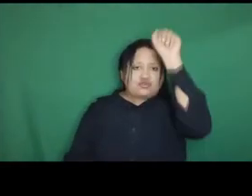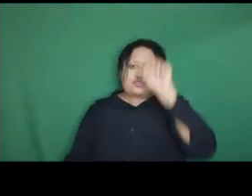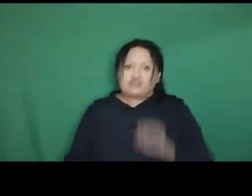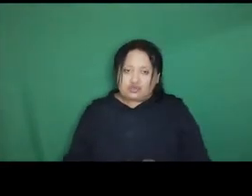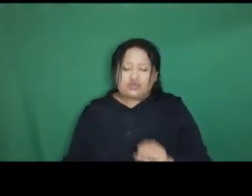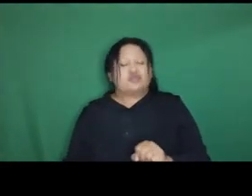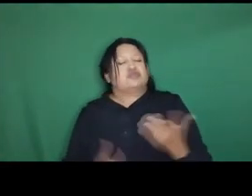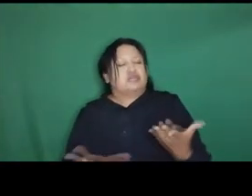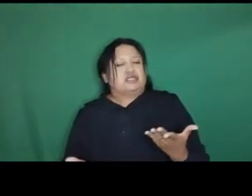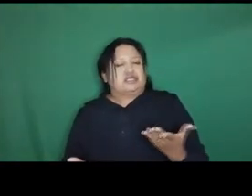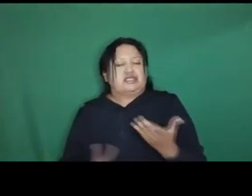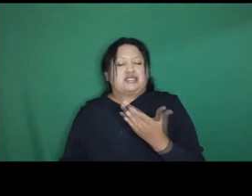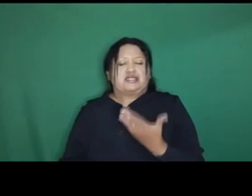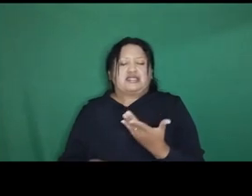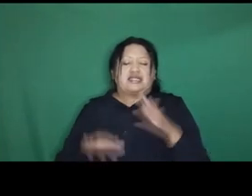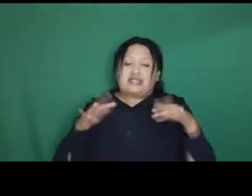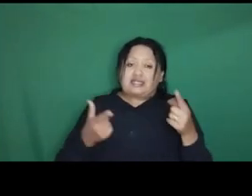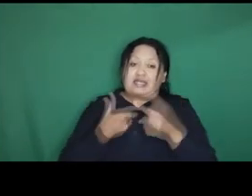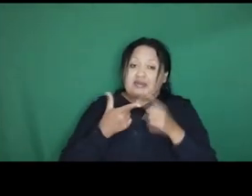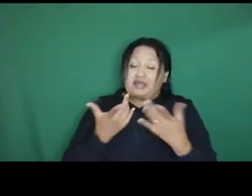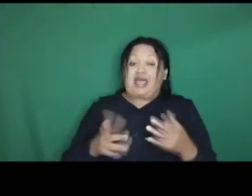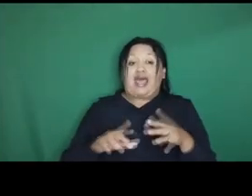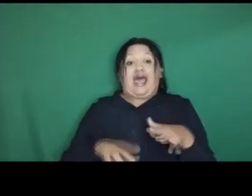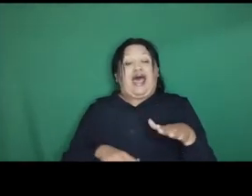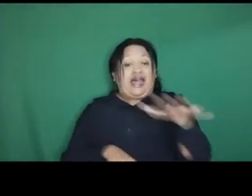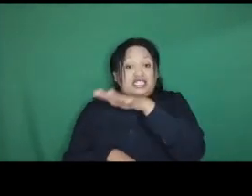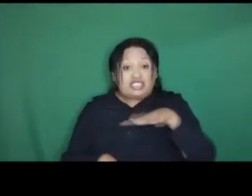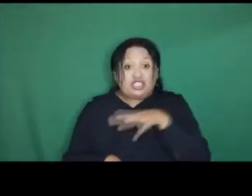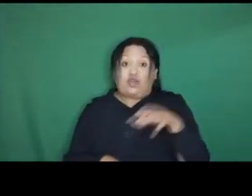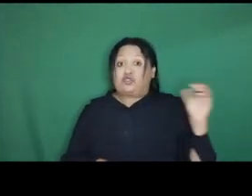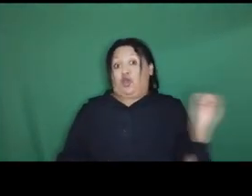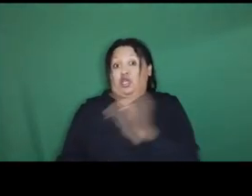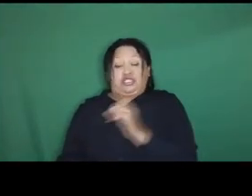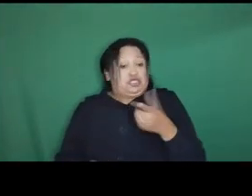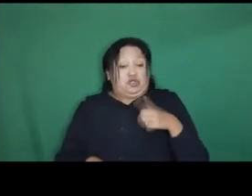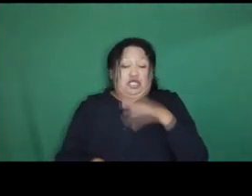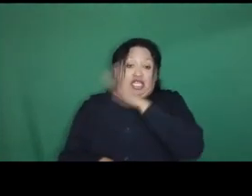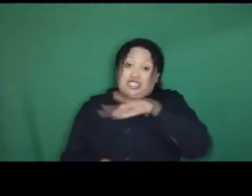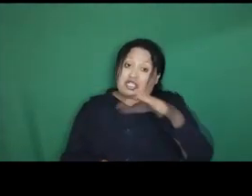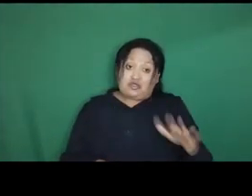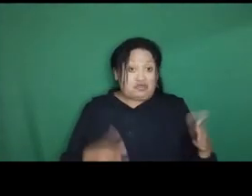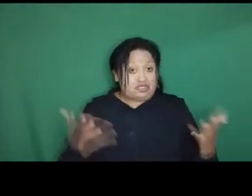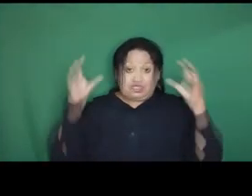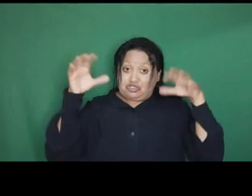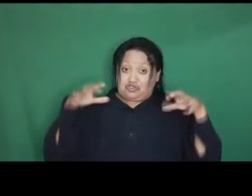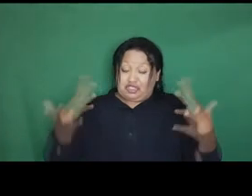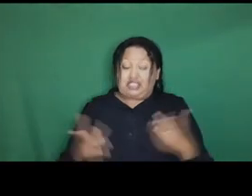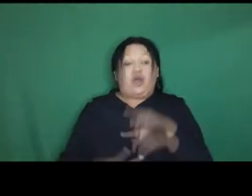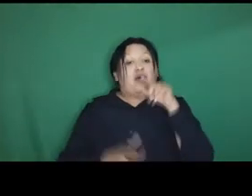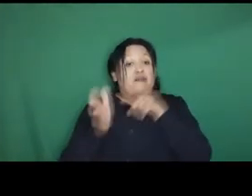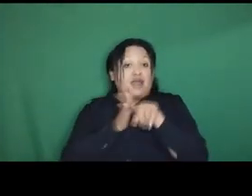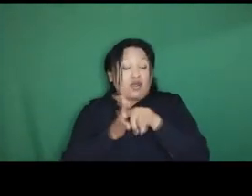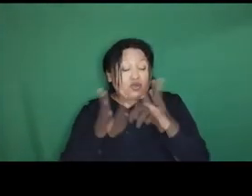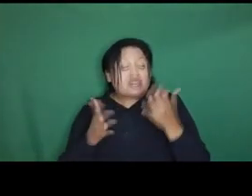as ondas de Oeste que contribuíram né a gente não tem essas ondas de Oeste aí né então gente é alternativa